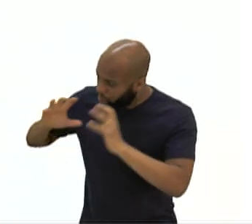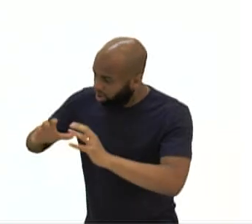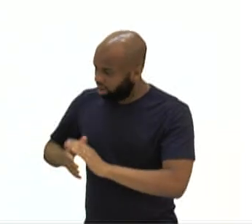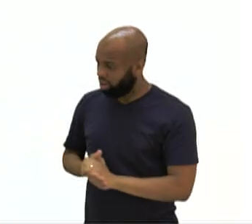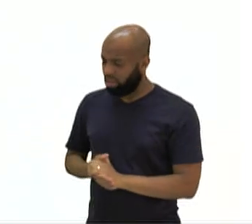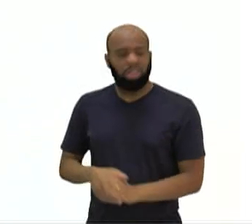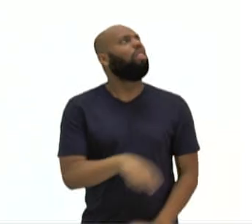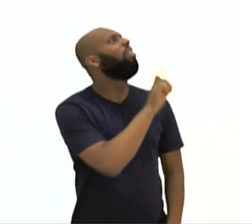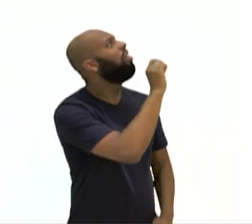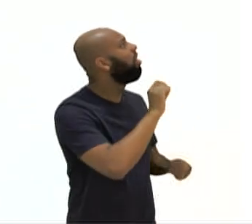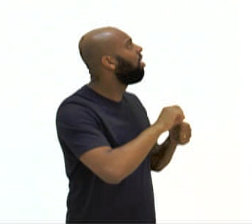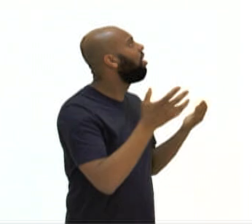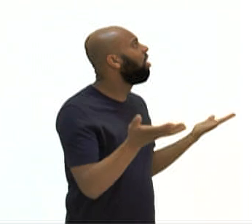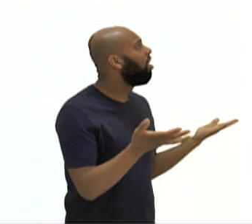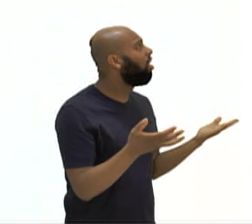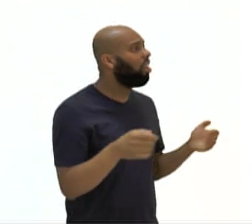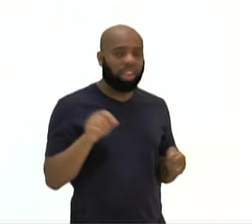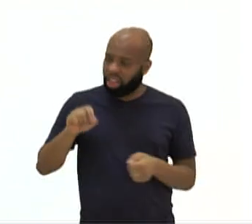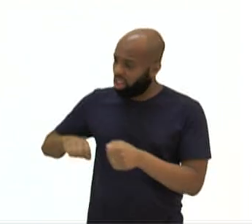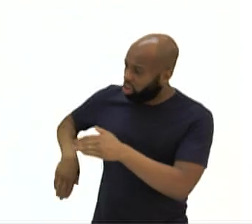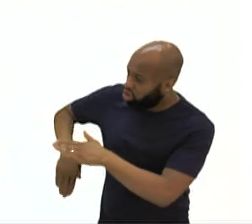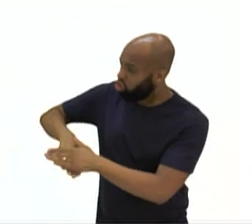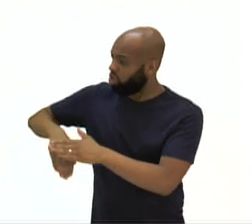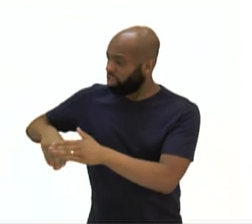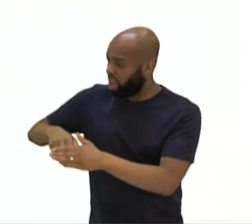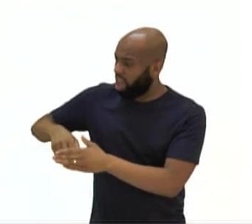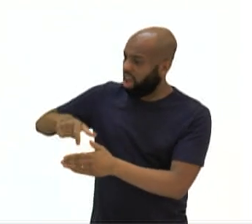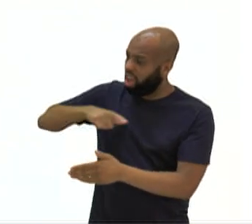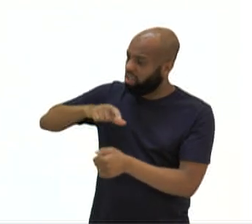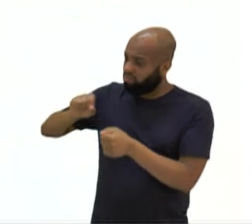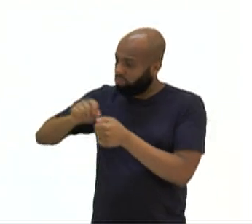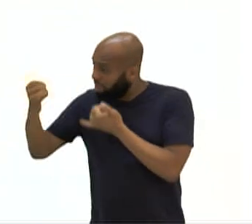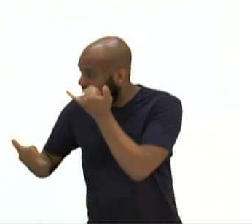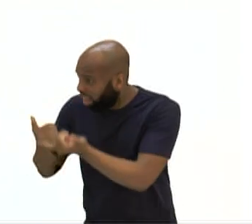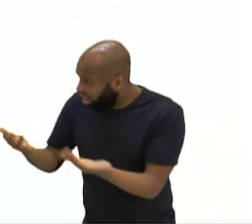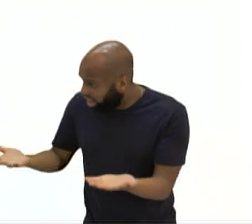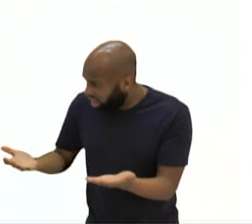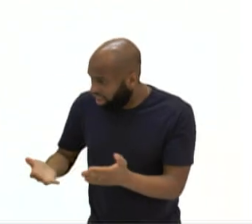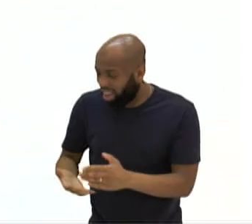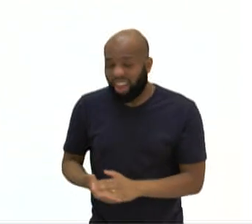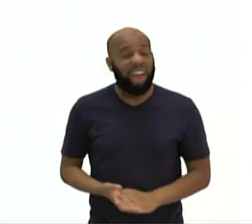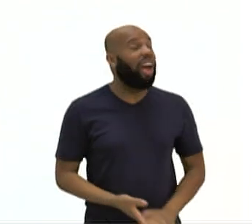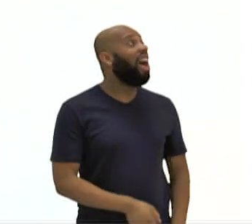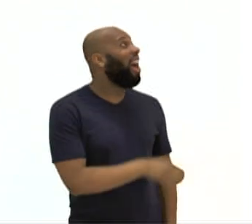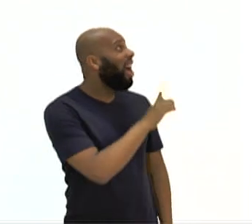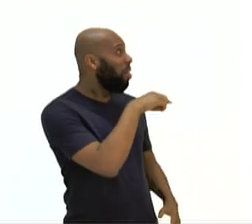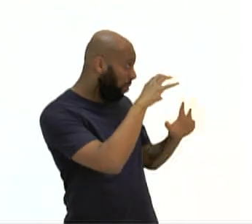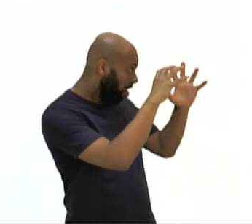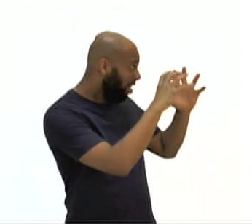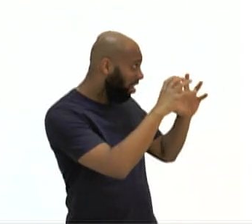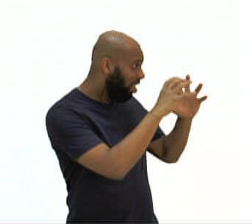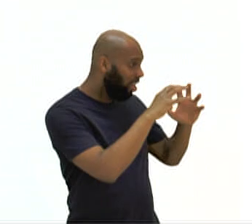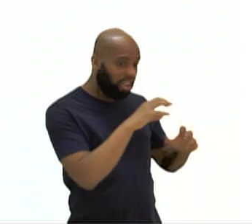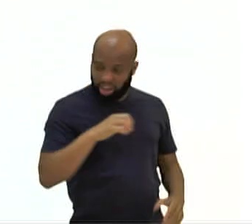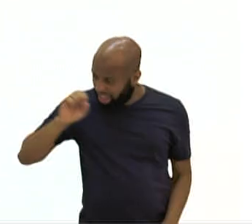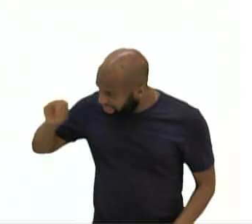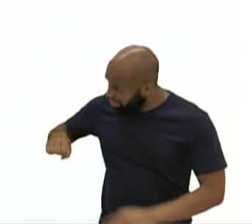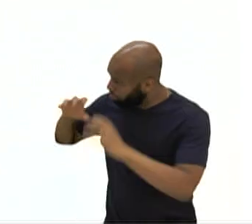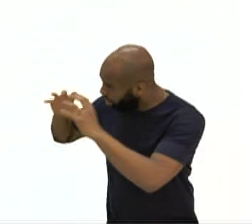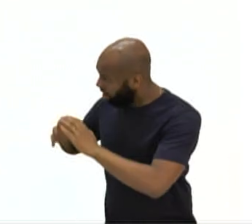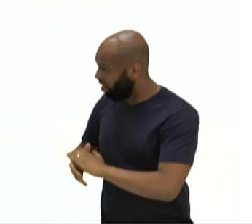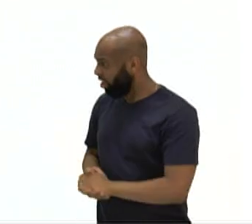O quê? Controla, chuta. Ah, então é uma bola. Claro que é uma